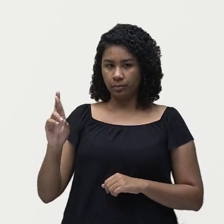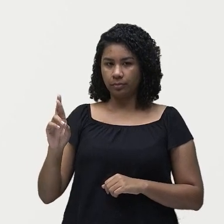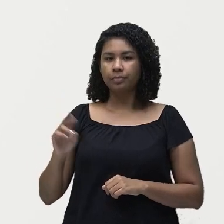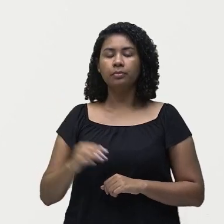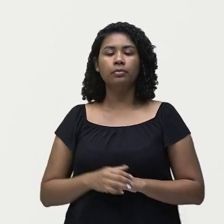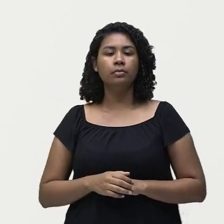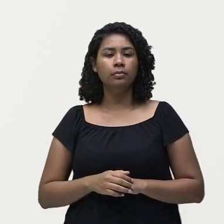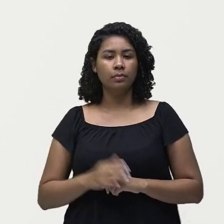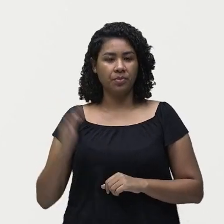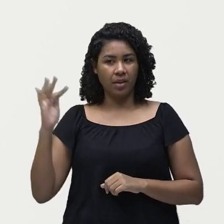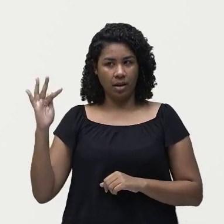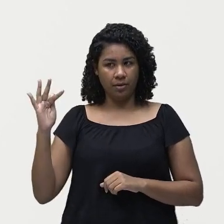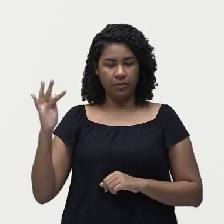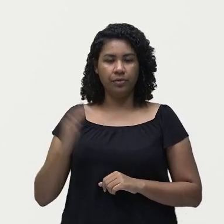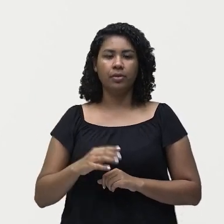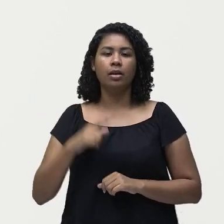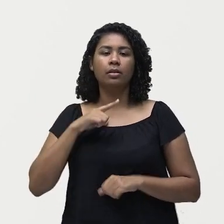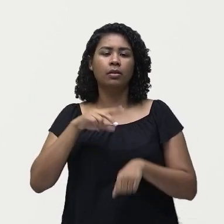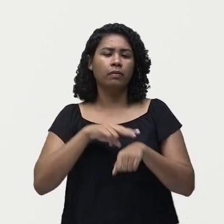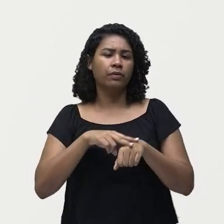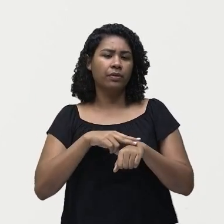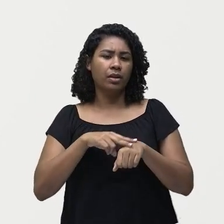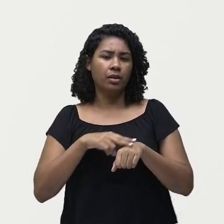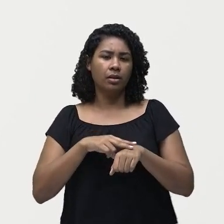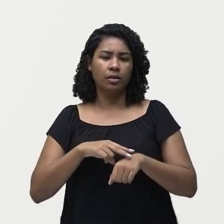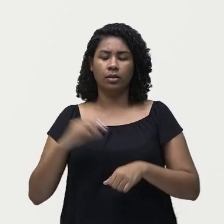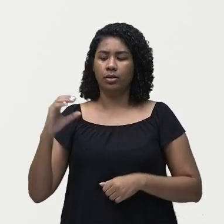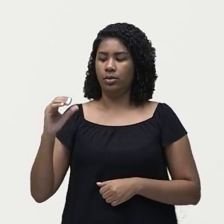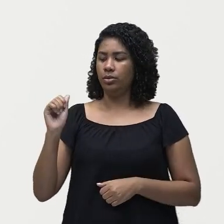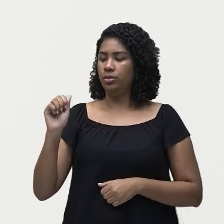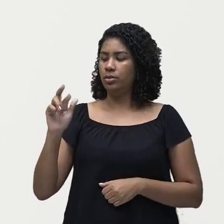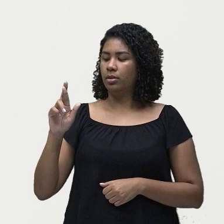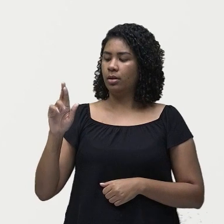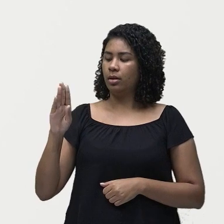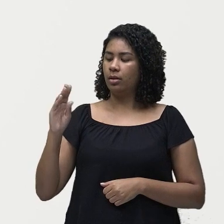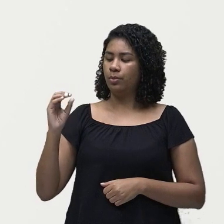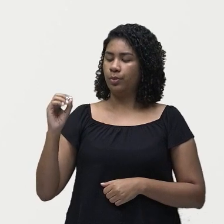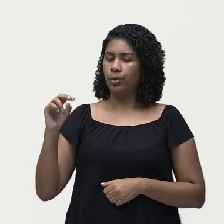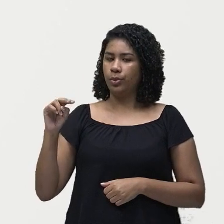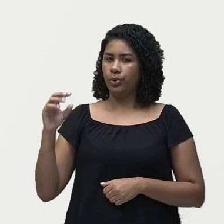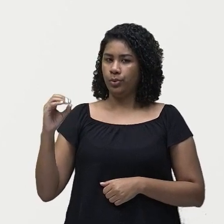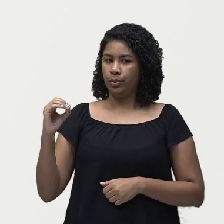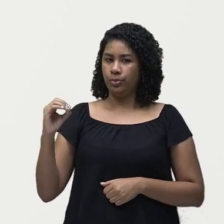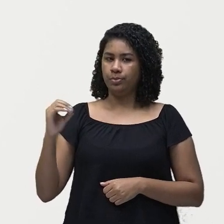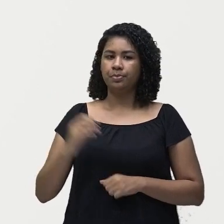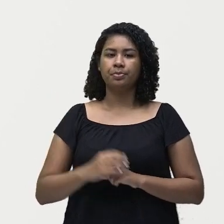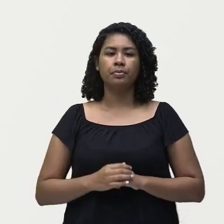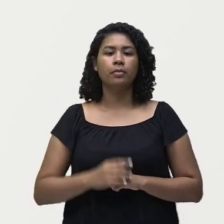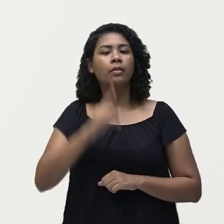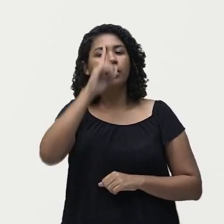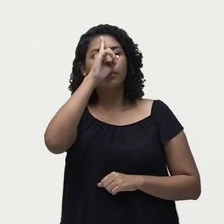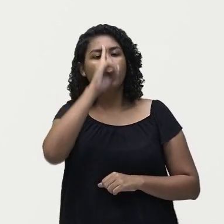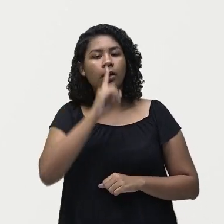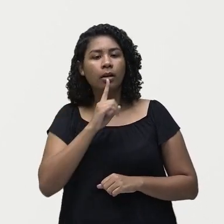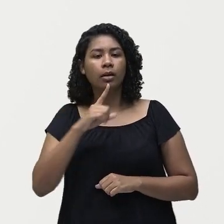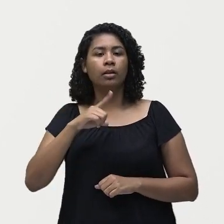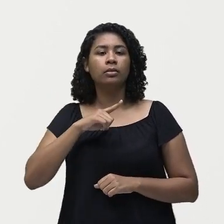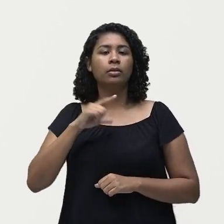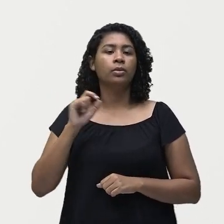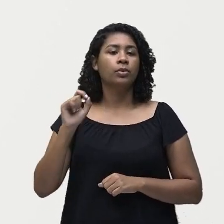essa grandinha aqui, ó, em verde, carbono. E aqui em amarelo, temos